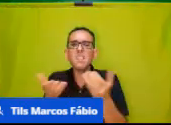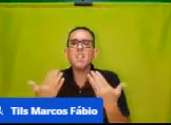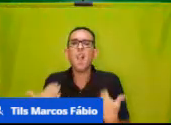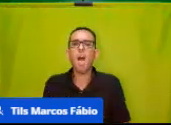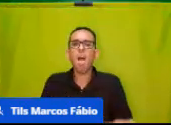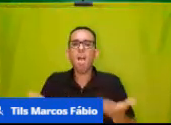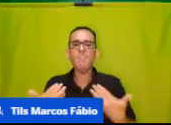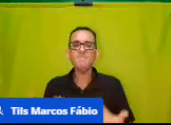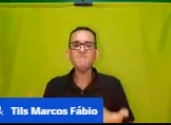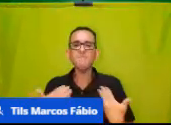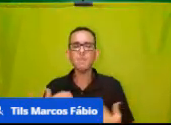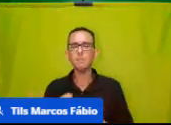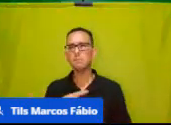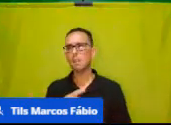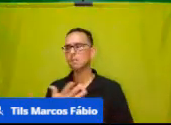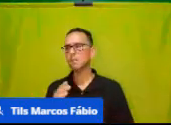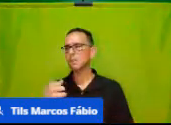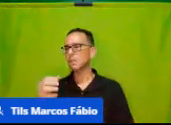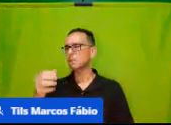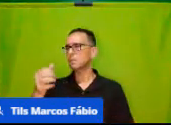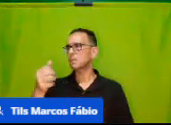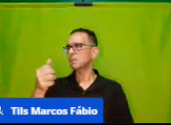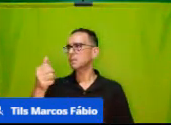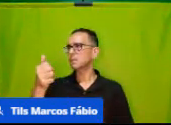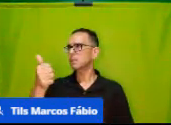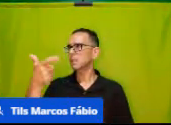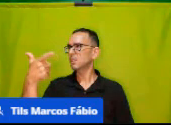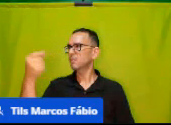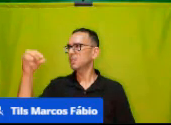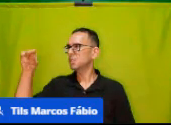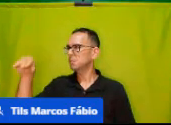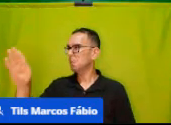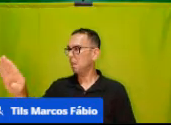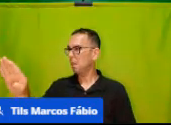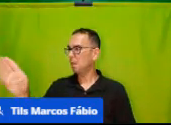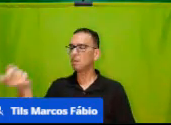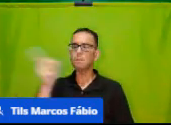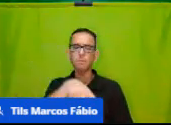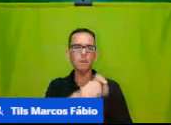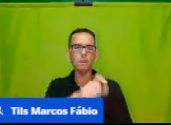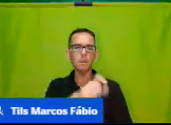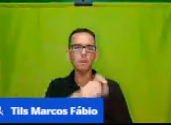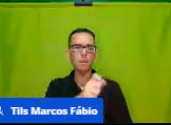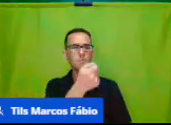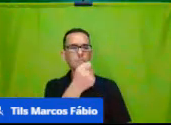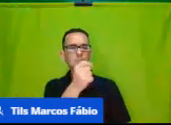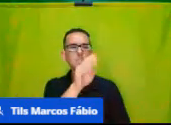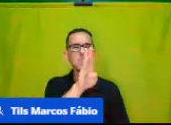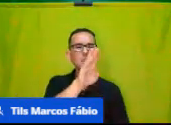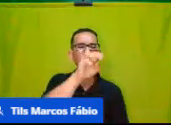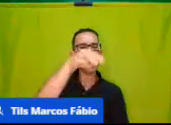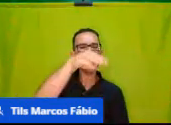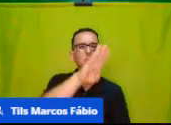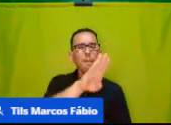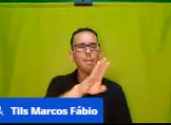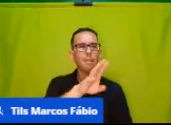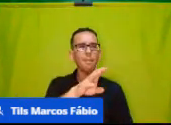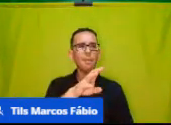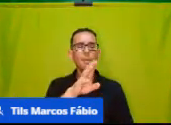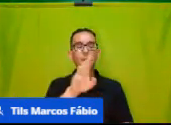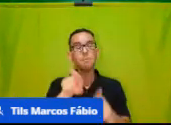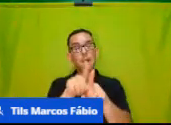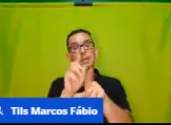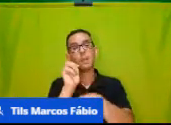é de 100 e tantos mega ficar 20 megas, 25 megas, né? Tem essa possibilidade. É óbvio que a qualidade